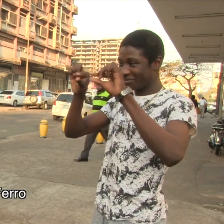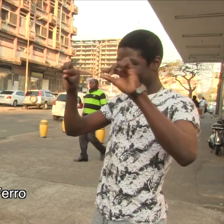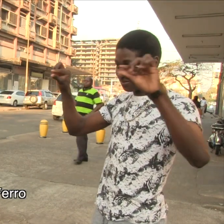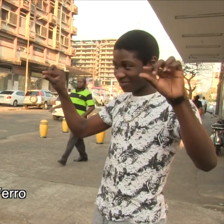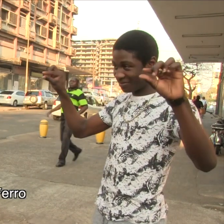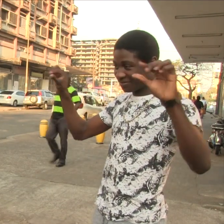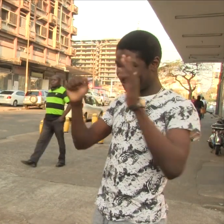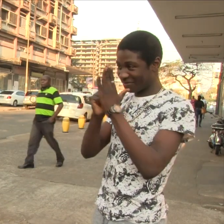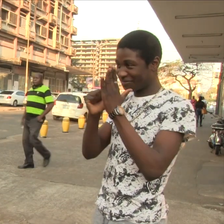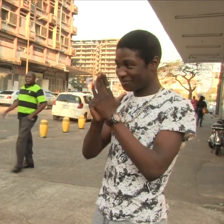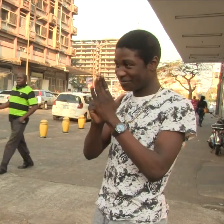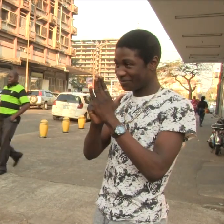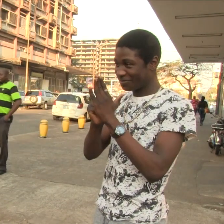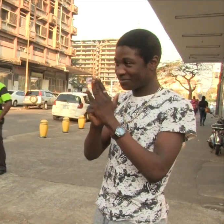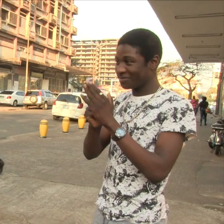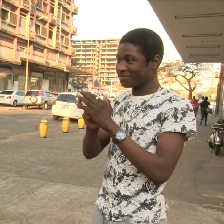Ferro.